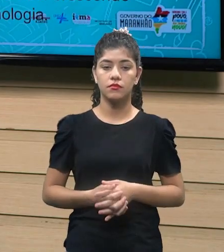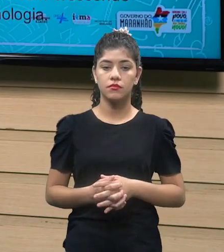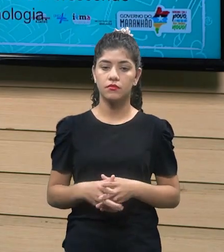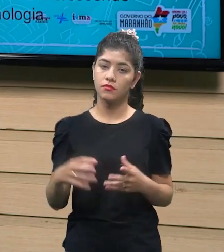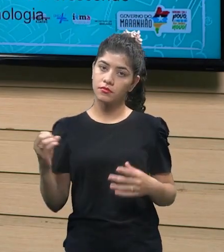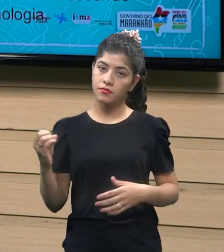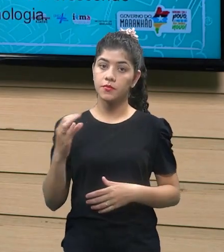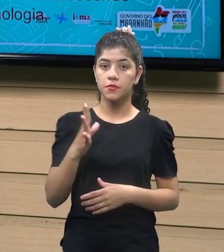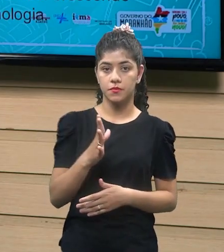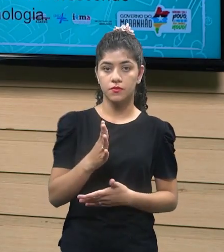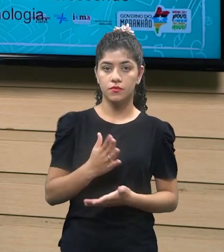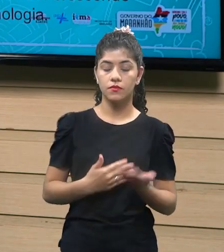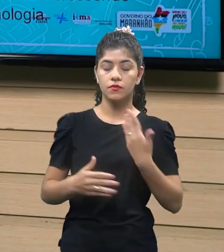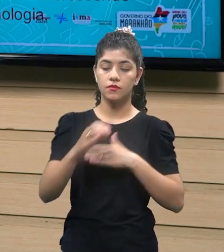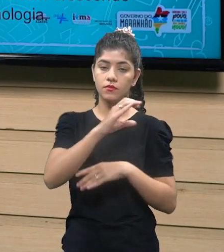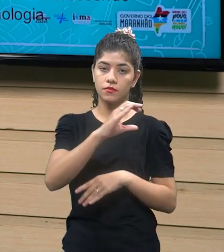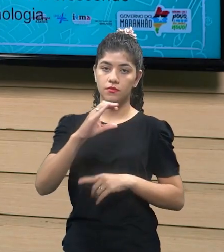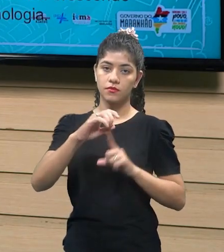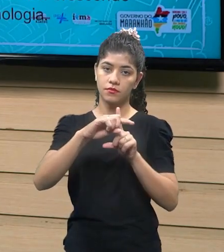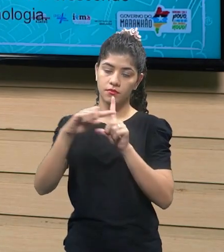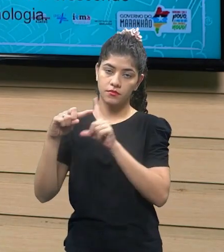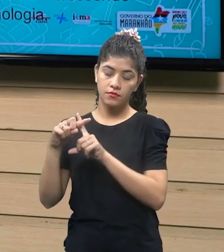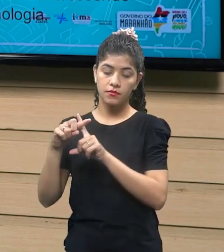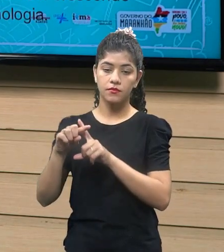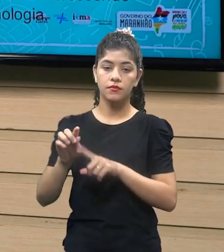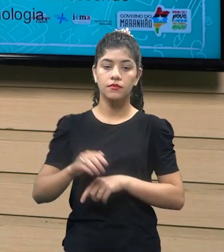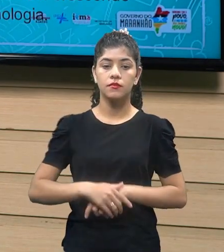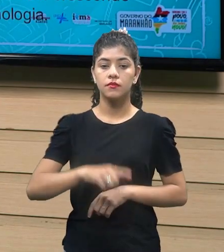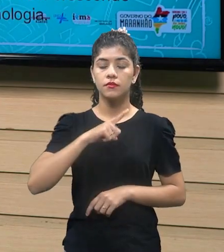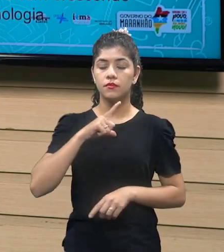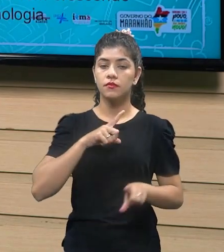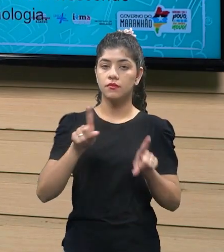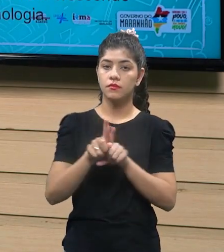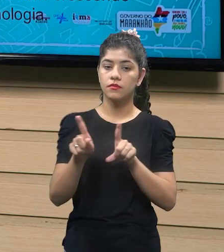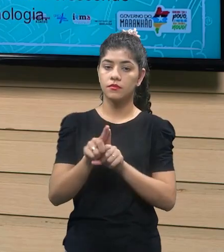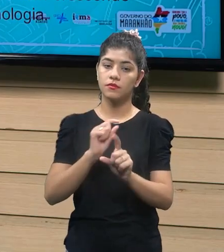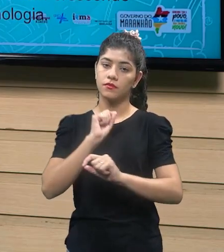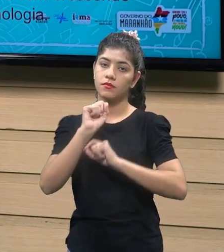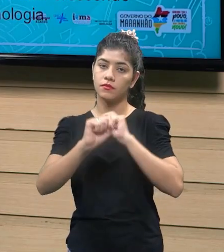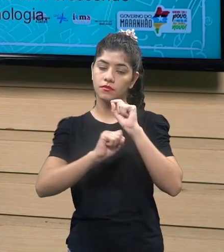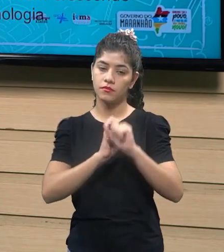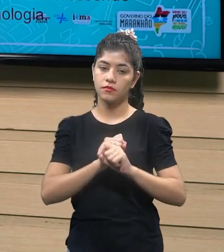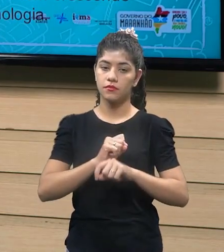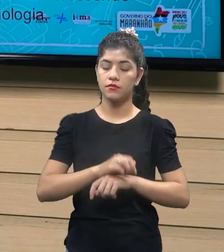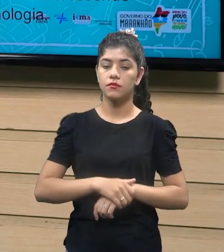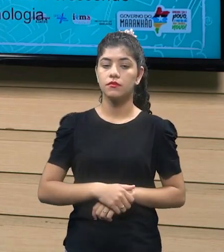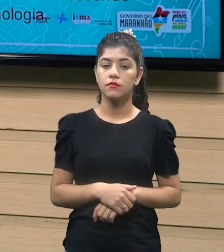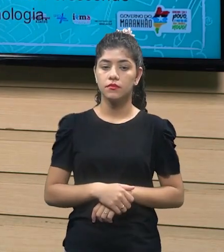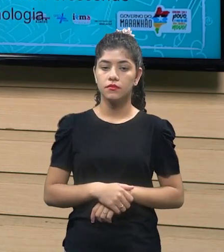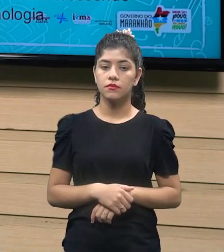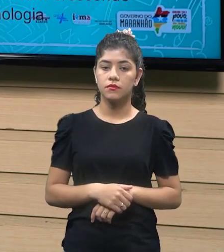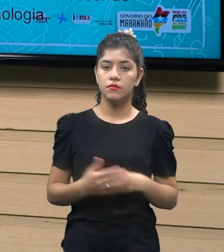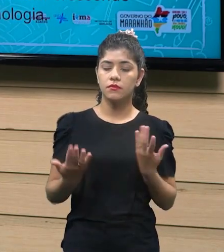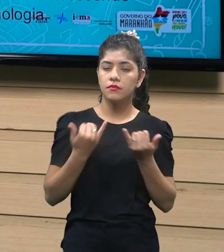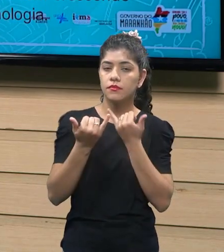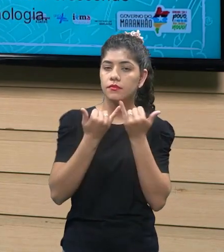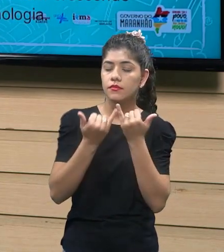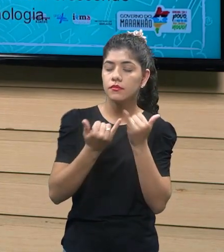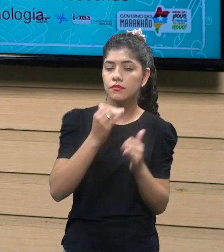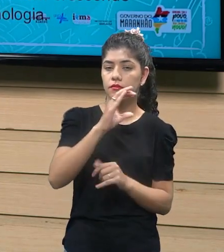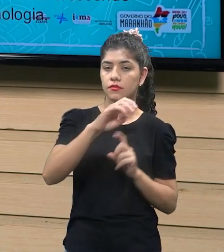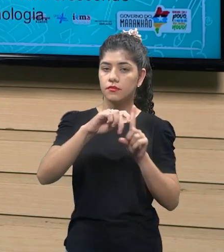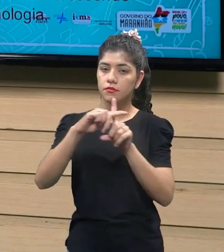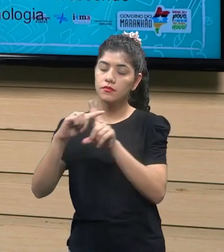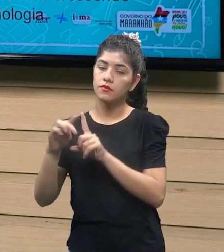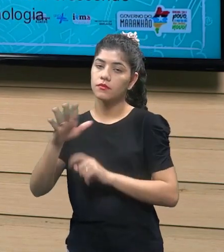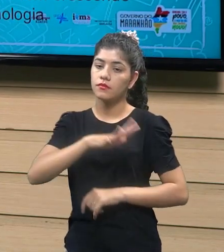mais recente que o C++, mas ela tem as aplicações bem semelhantes ao C++, ou seja, a